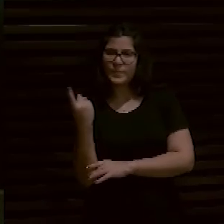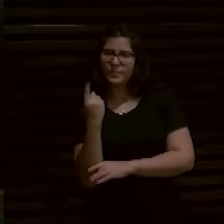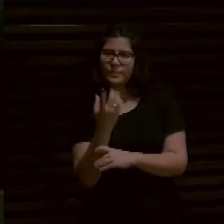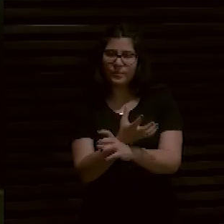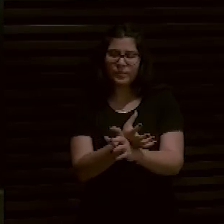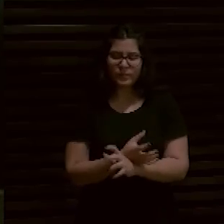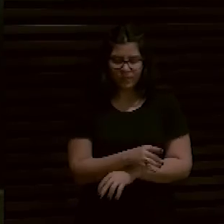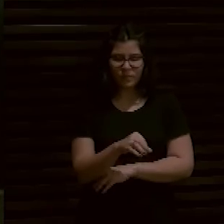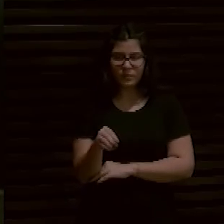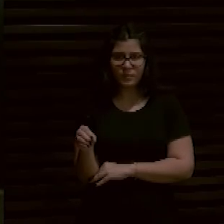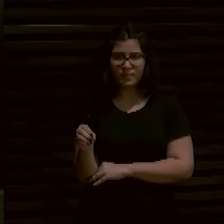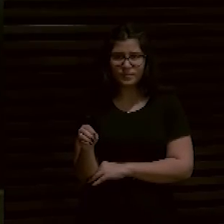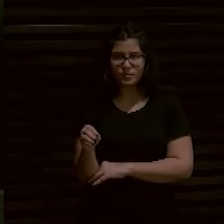deserto,